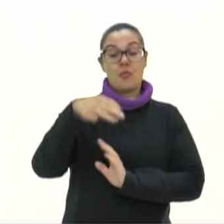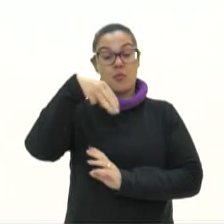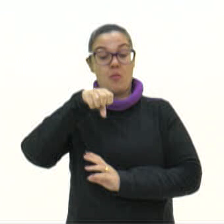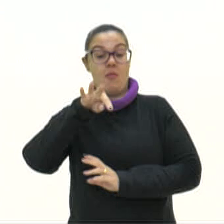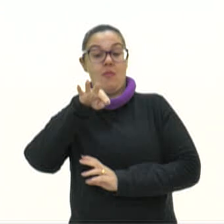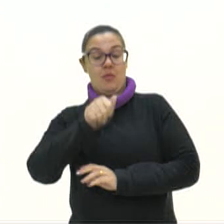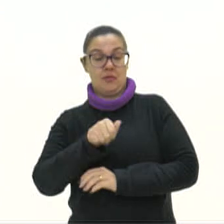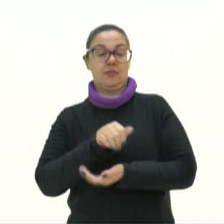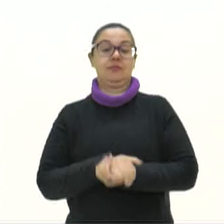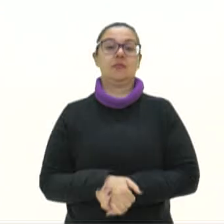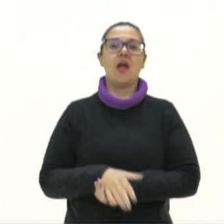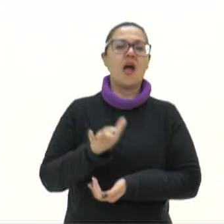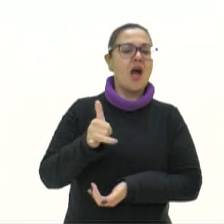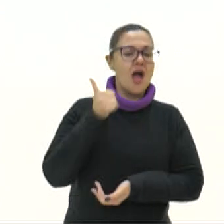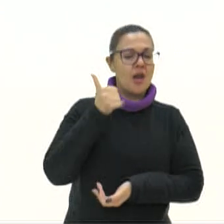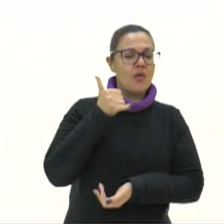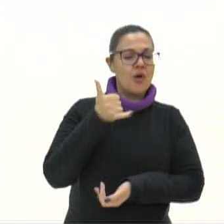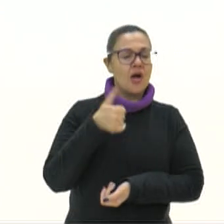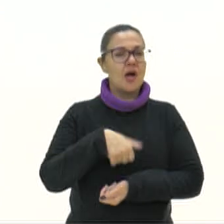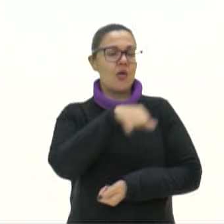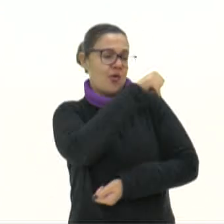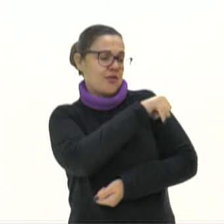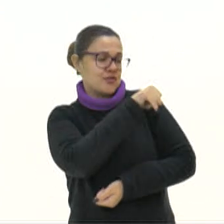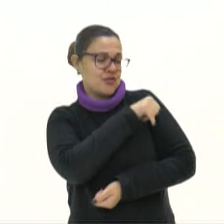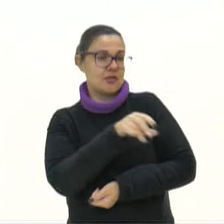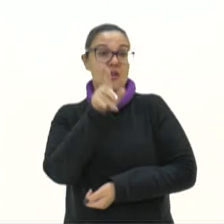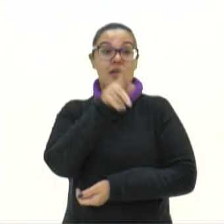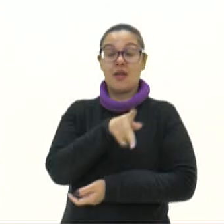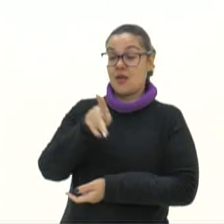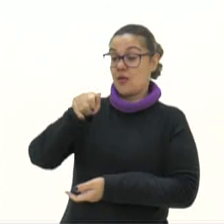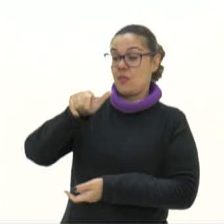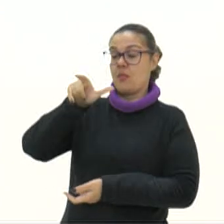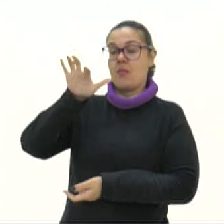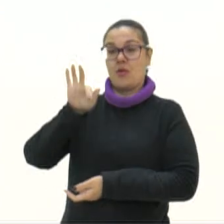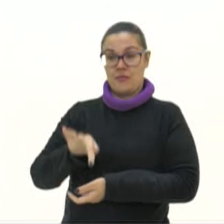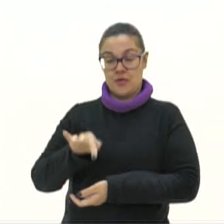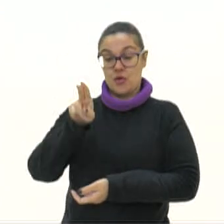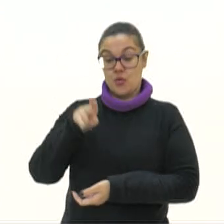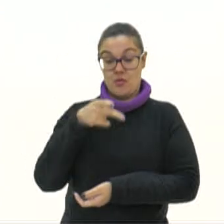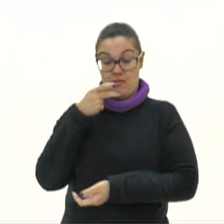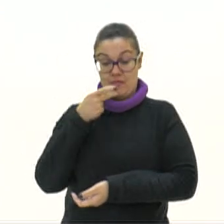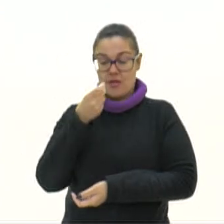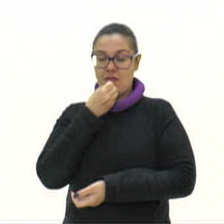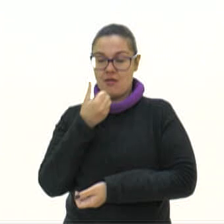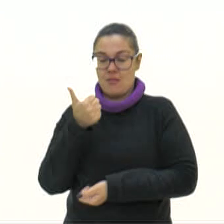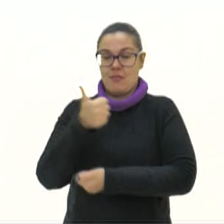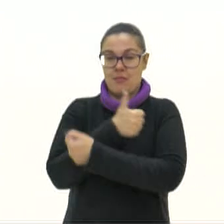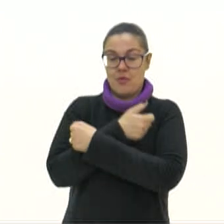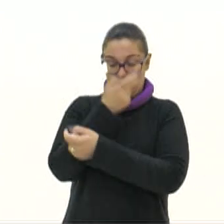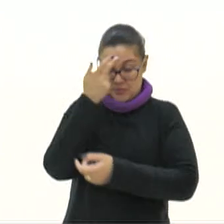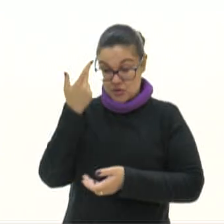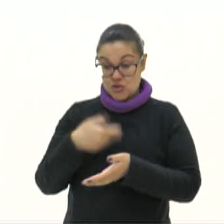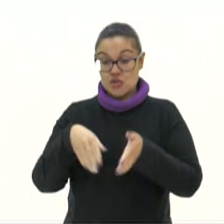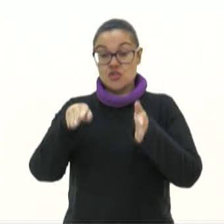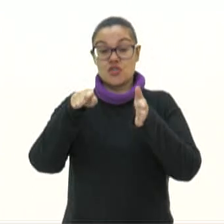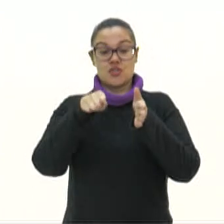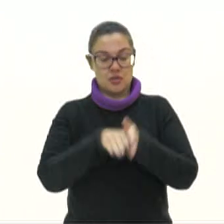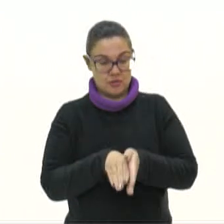Mota. Alô, alô, realengo. Paulo Francis, de quem a gente nunca pode dizer que era um amor de pessoa, ele chegou uma vez no